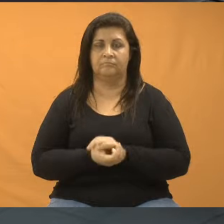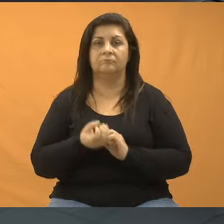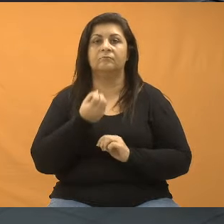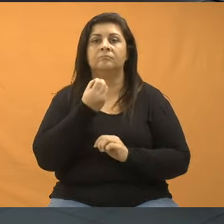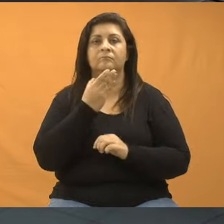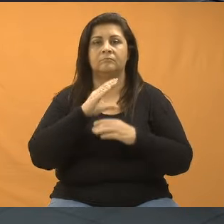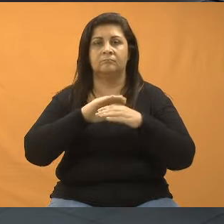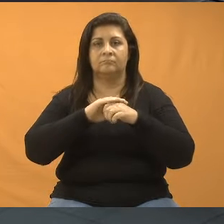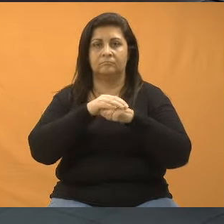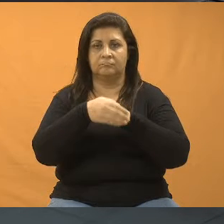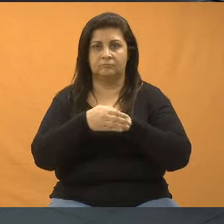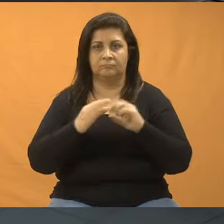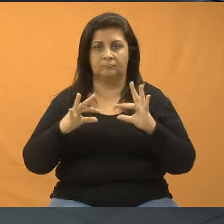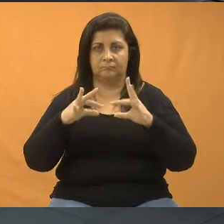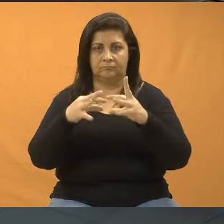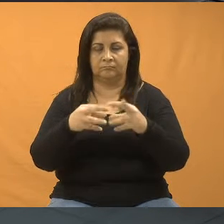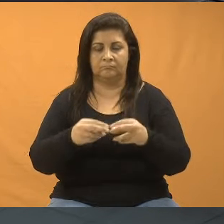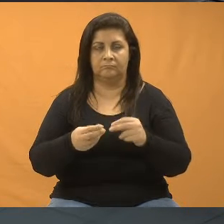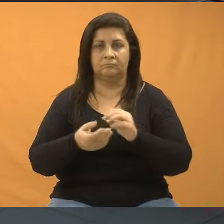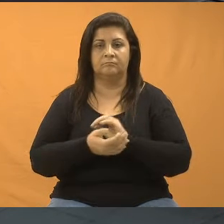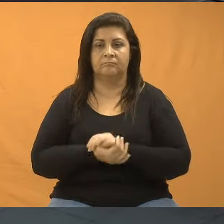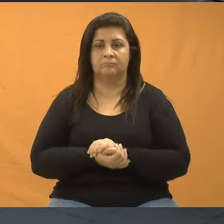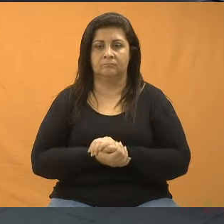Boa noite a todos.